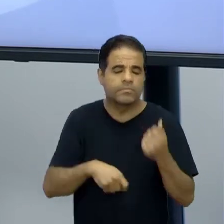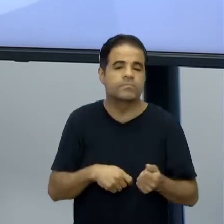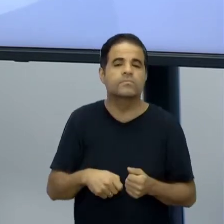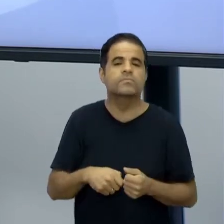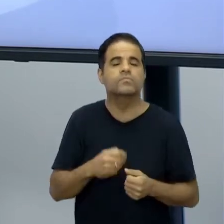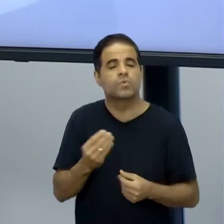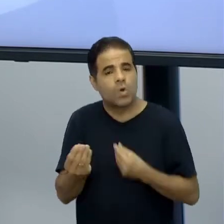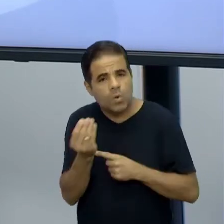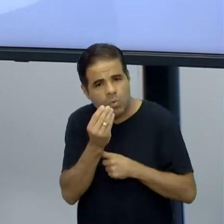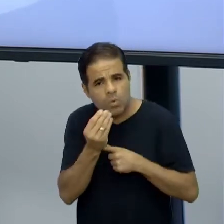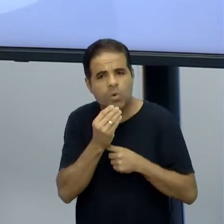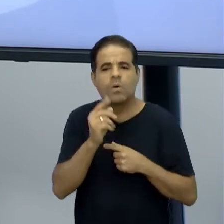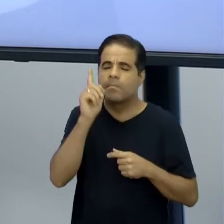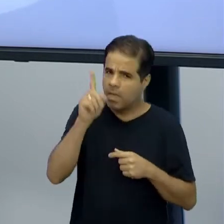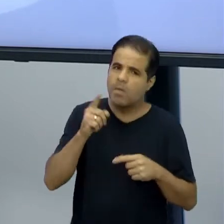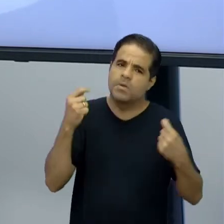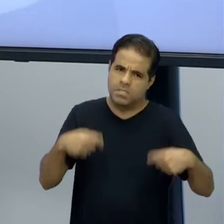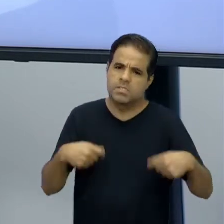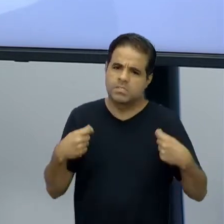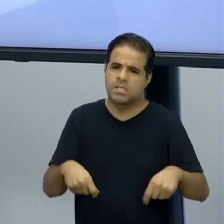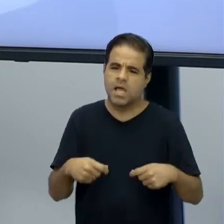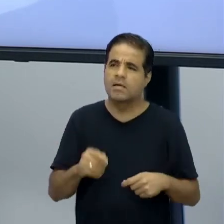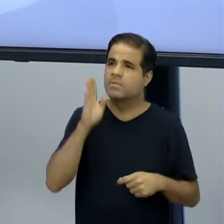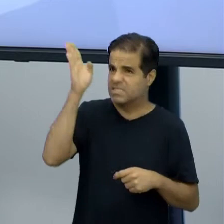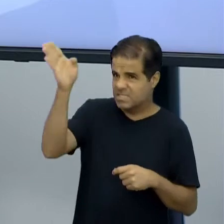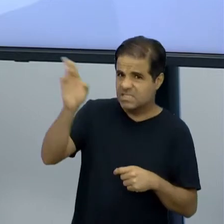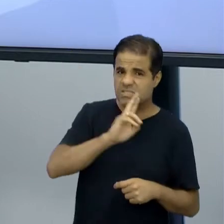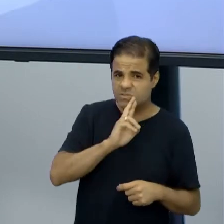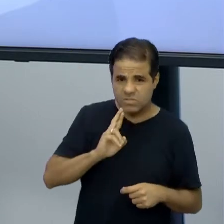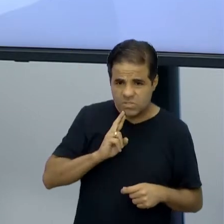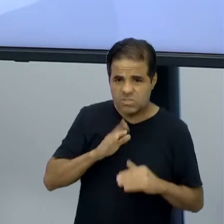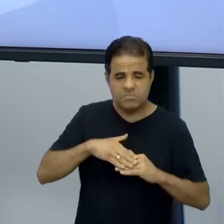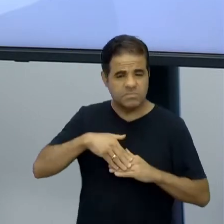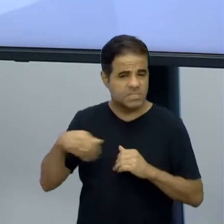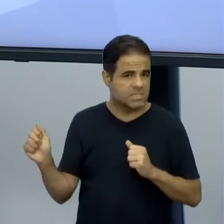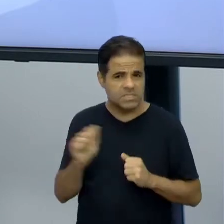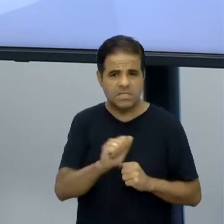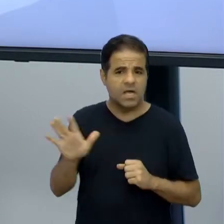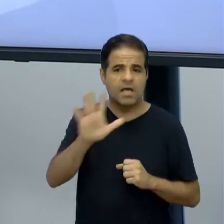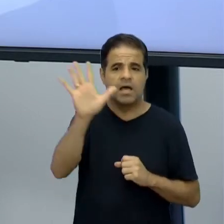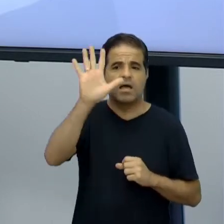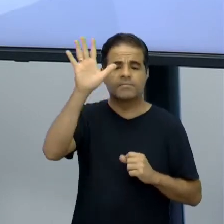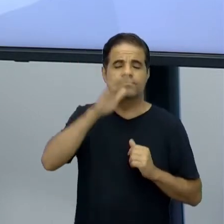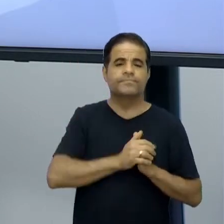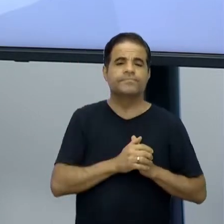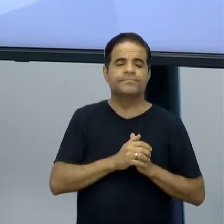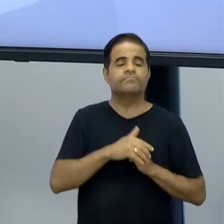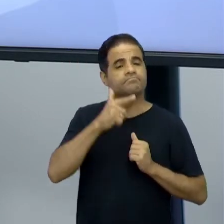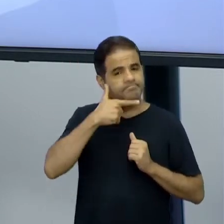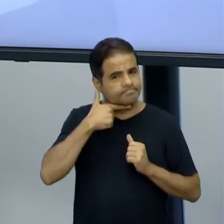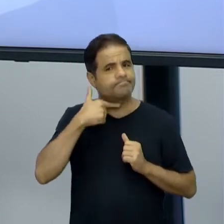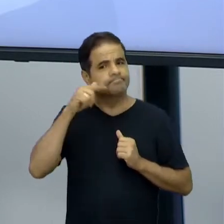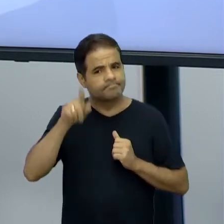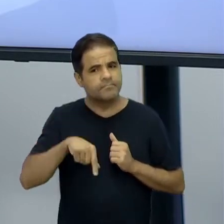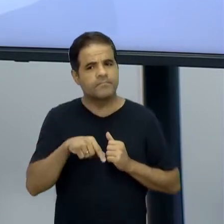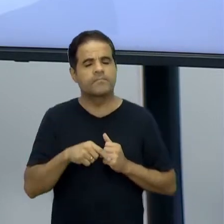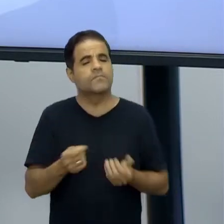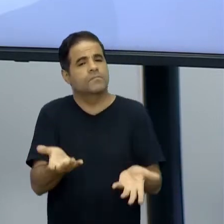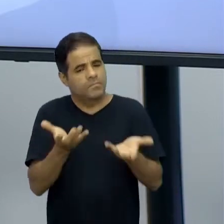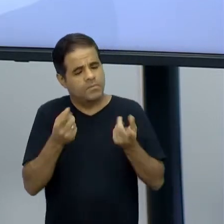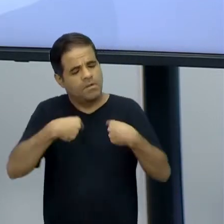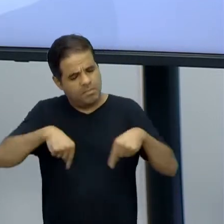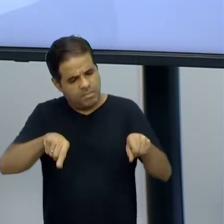se alimenta é uma necessidade. Agora, ir a um restaurante mais caro é um desejo. E a gente